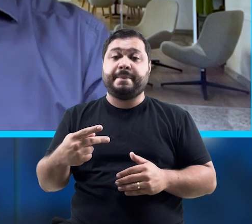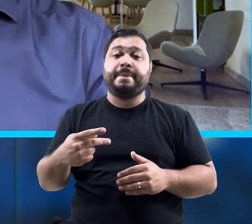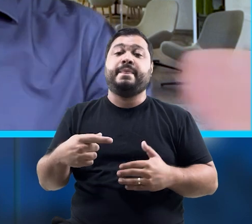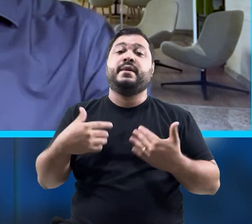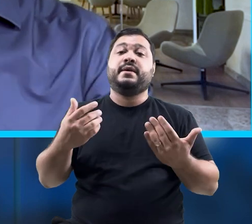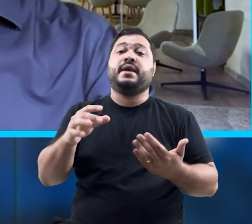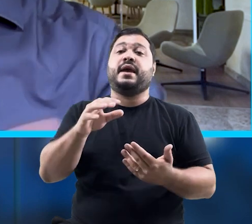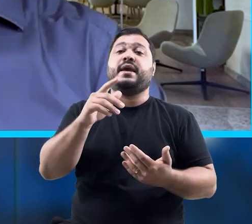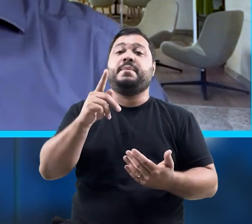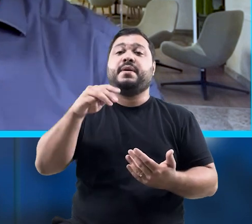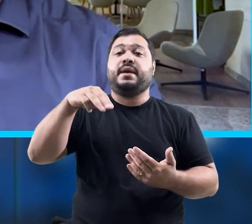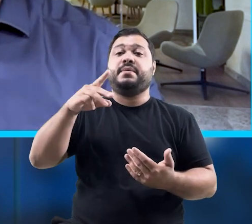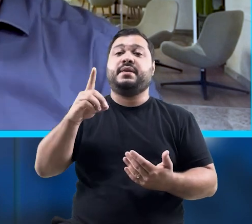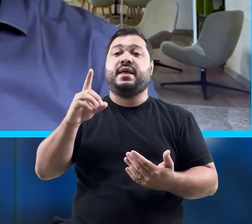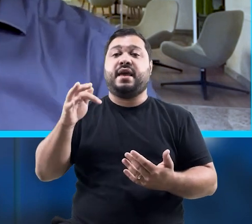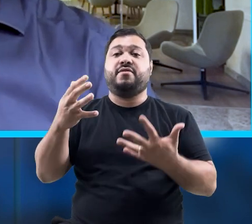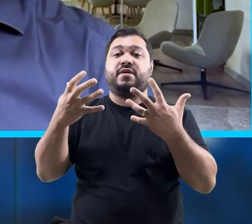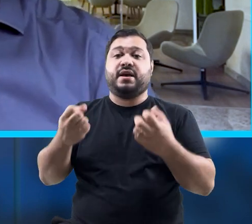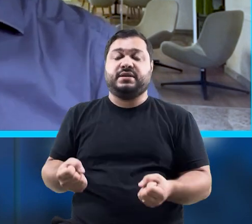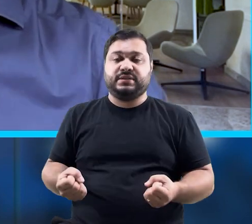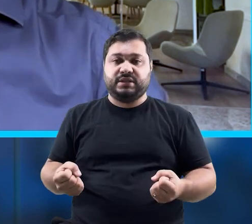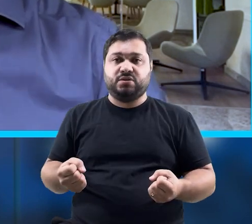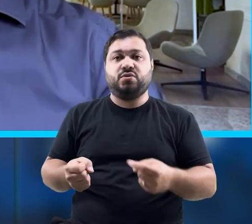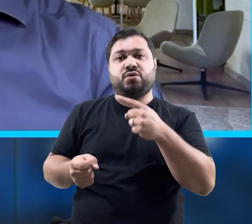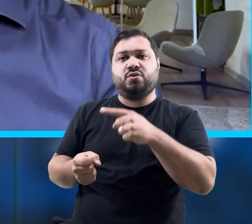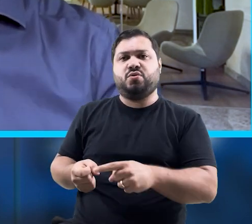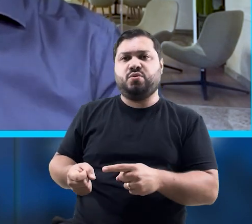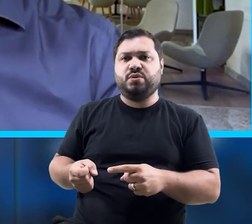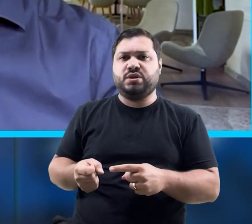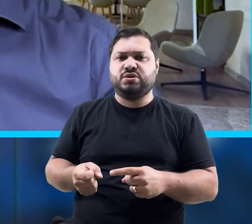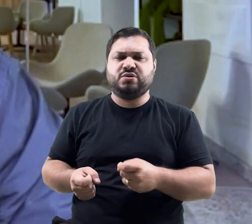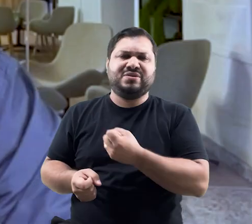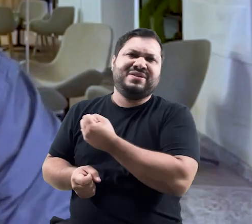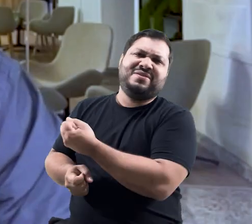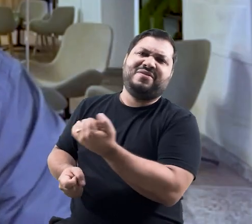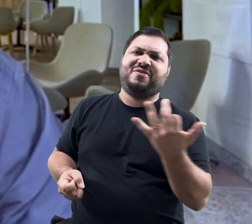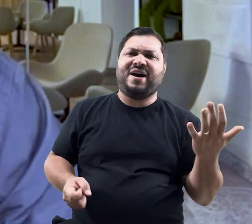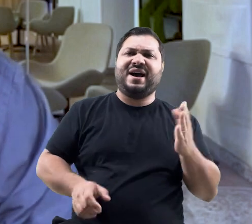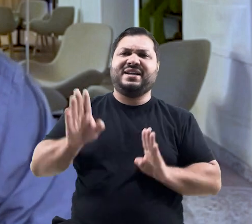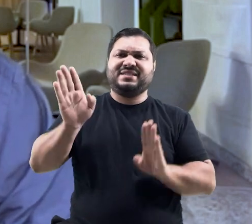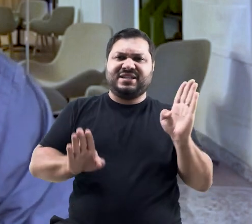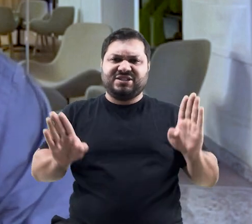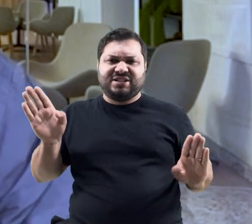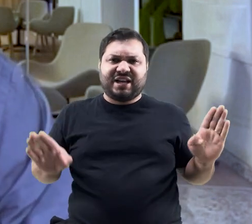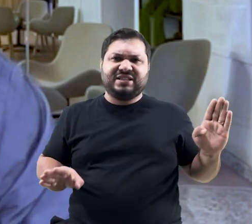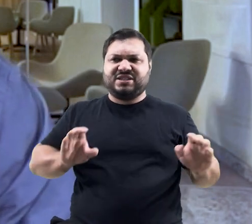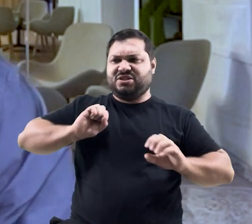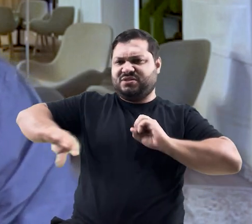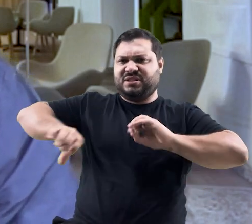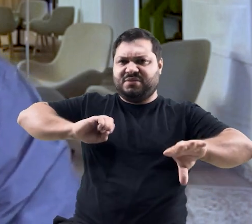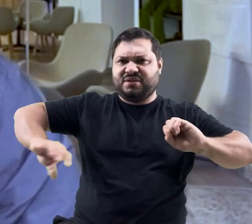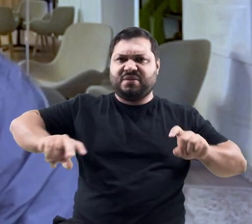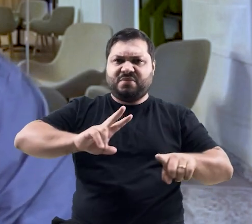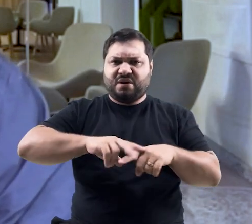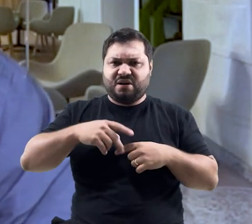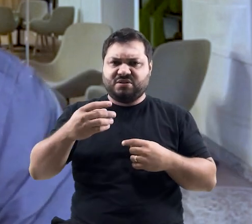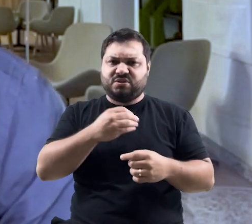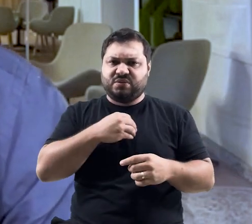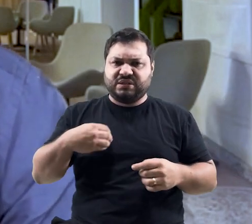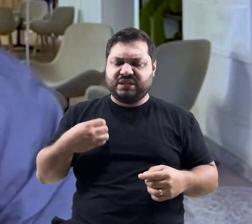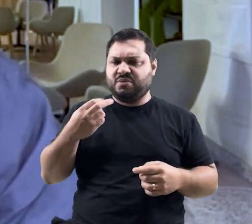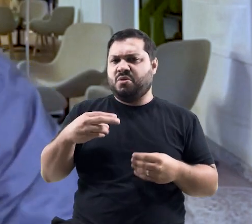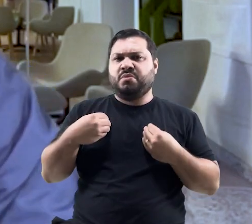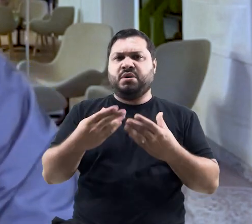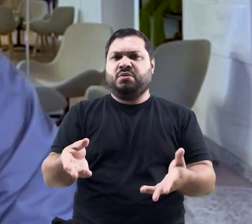Público e a PMDF acatou, e fez com que, com isso, dezenas de candidatas que haviam sido eliminadas por culpa